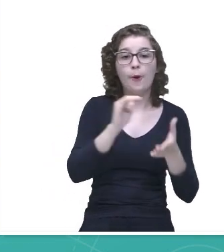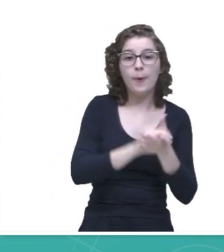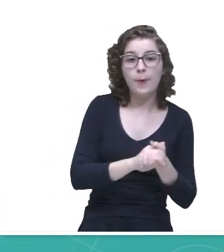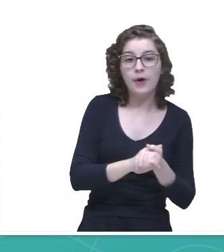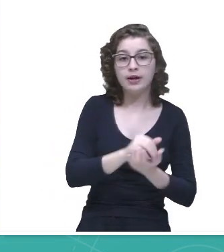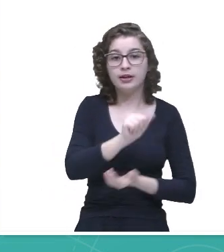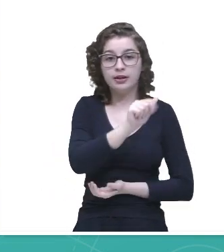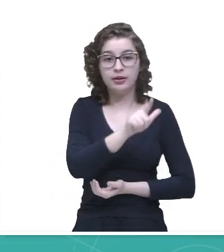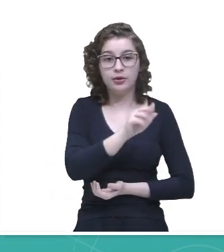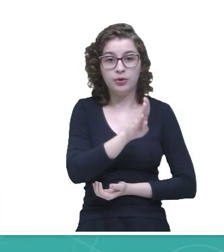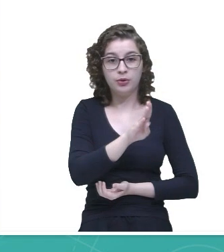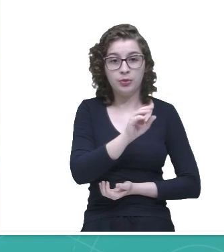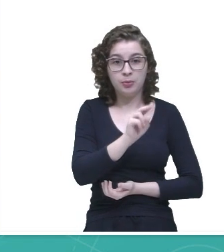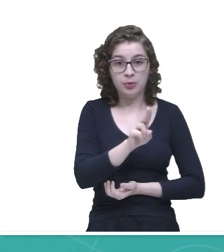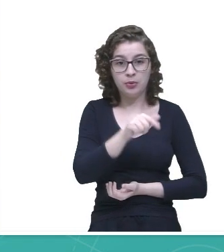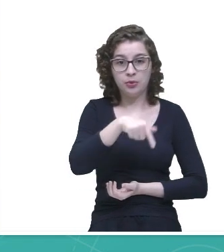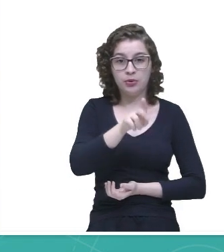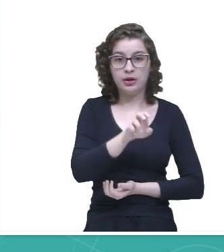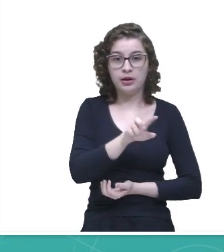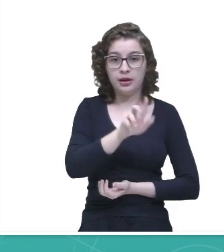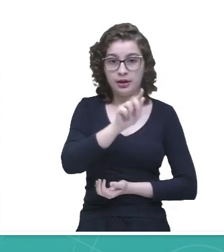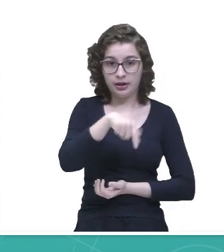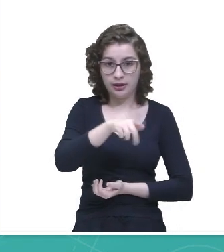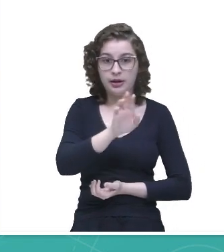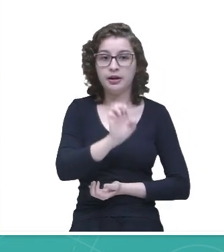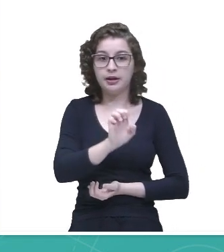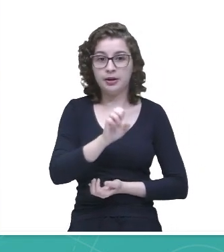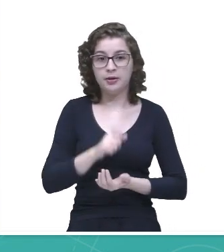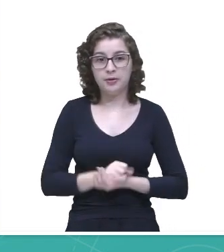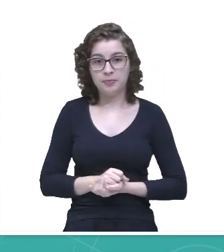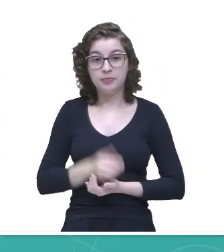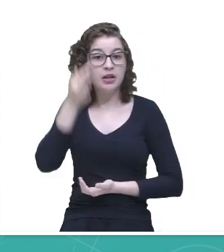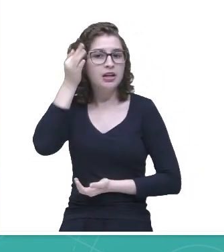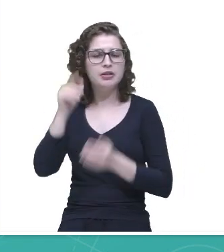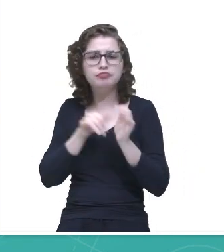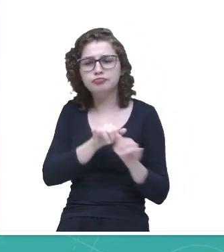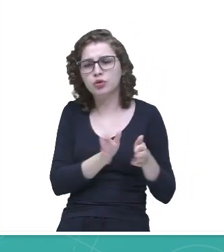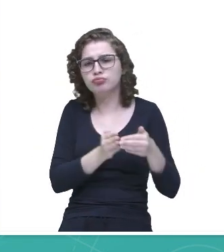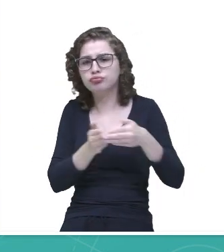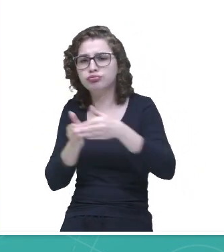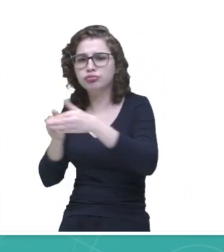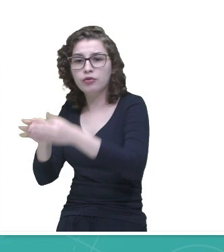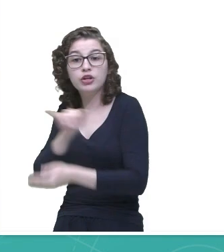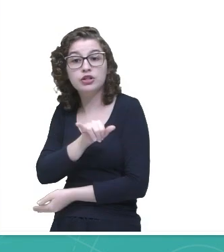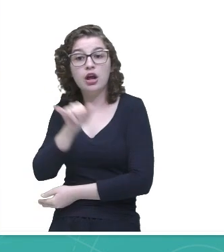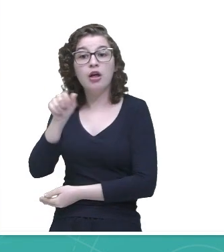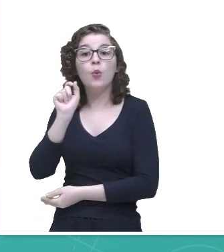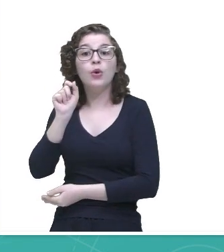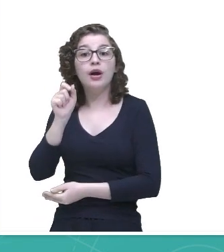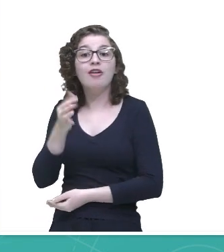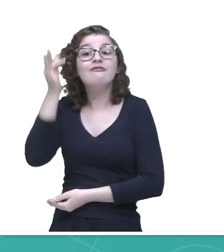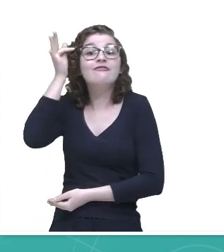De Albuquerque, viajaram à França com prêmios e bolsas governamentais Então, essas pessoas viajaram, ganharam